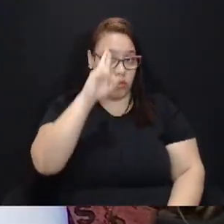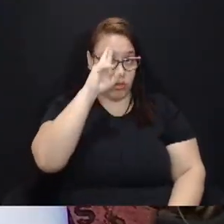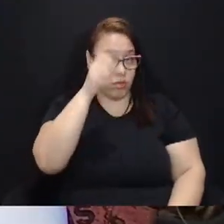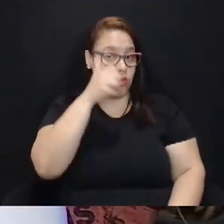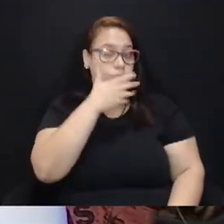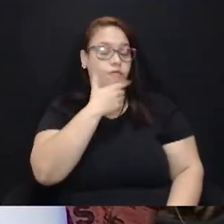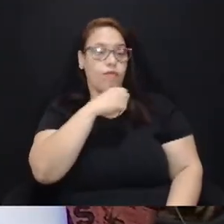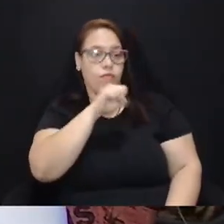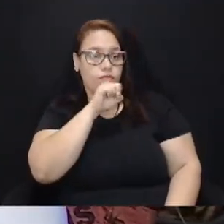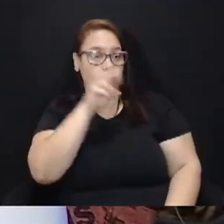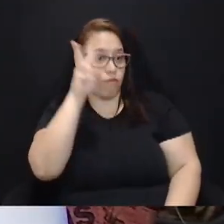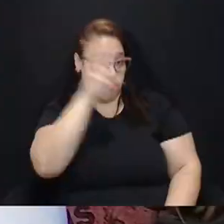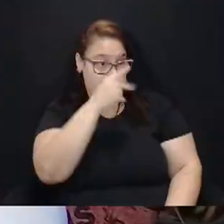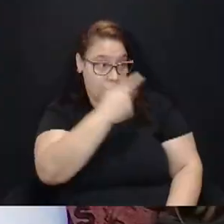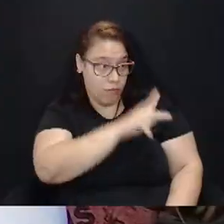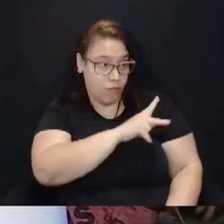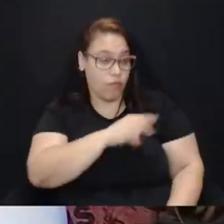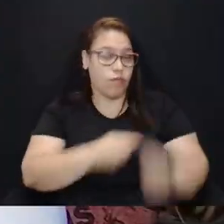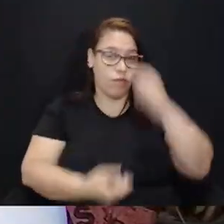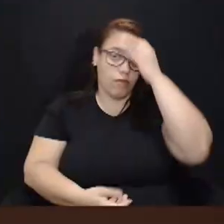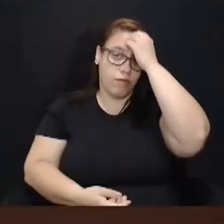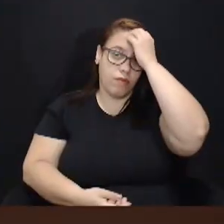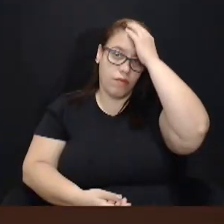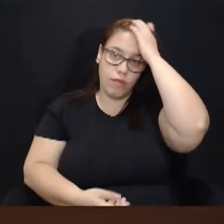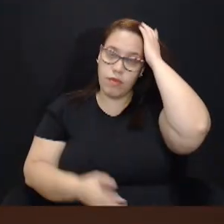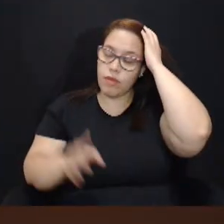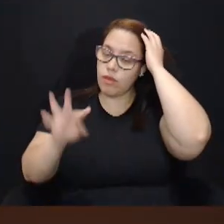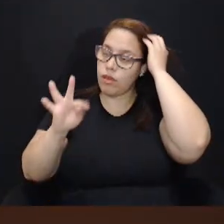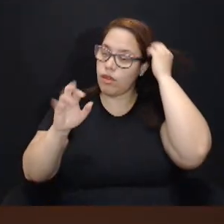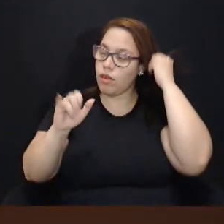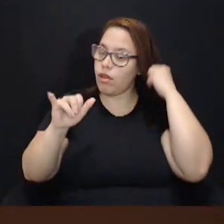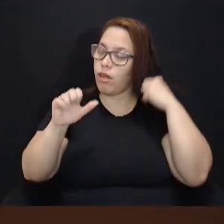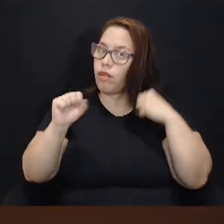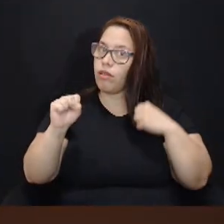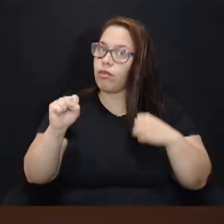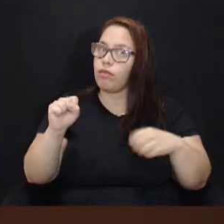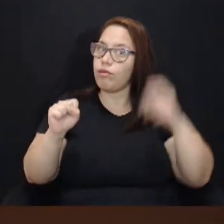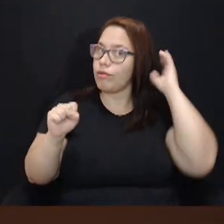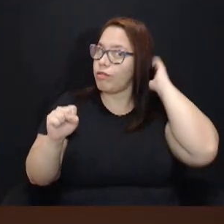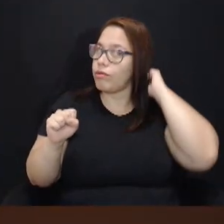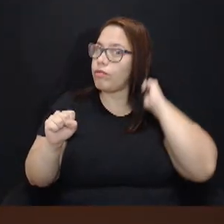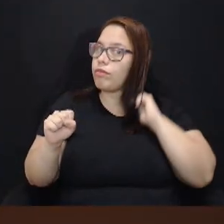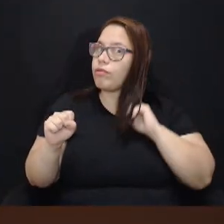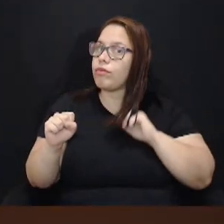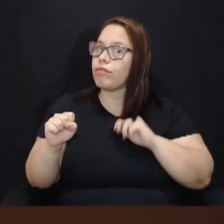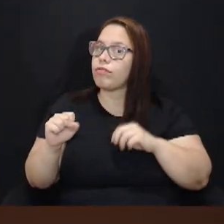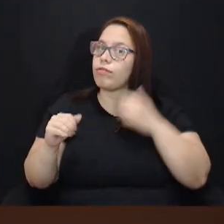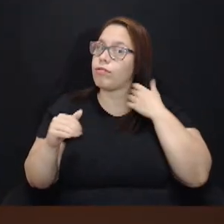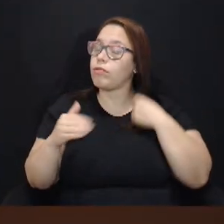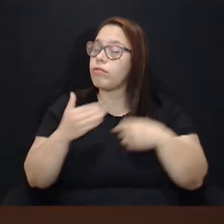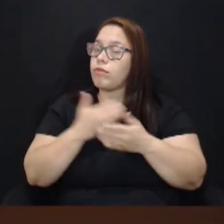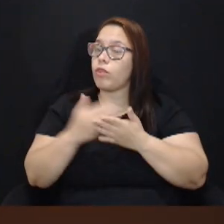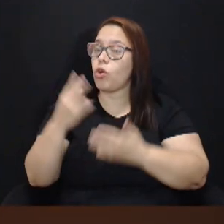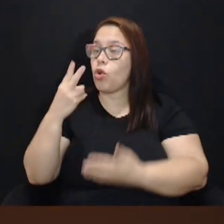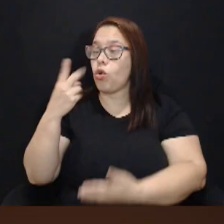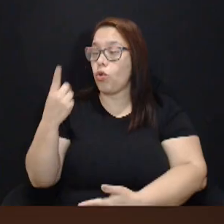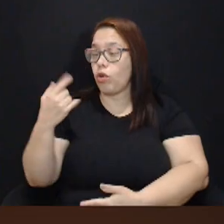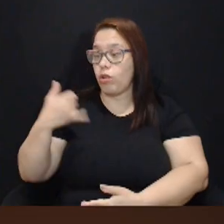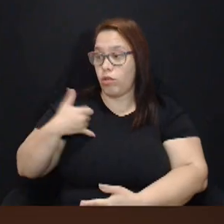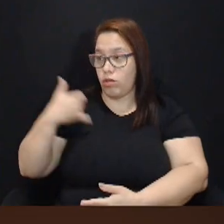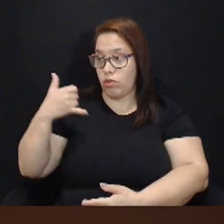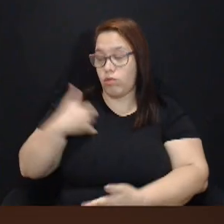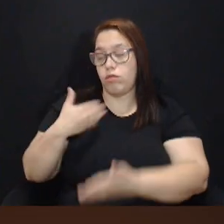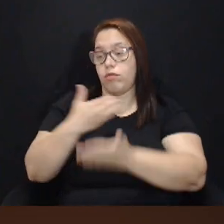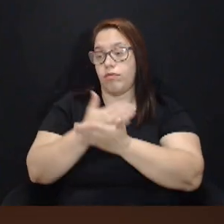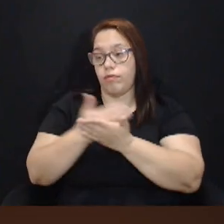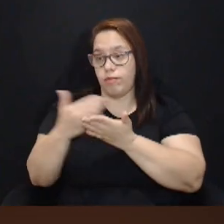lembrar dela. A Thaís era uma menina na flor da idade, né, com 21 anos, começando a